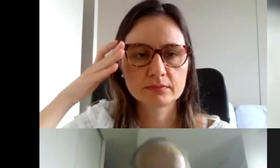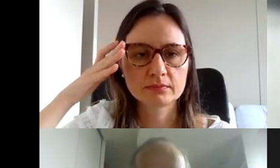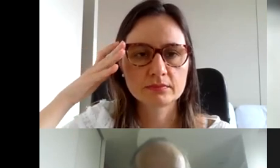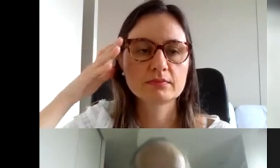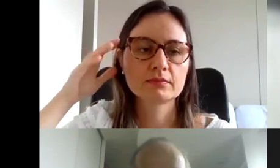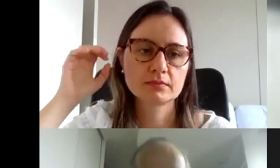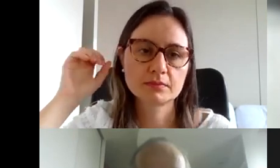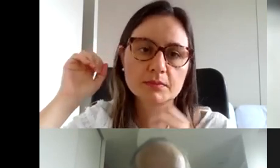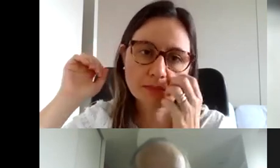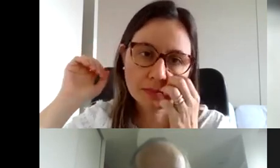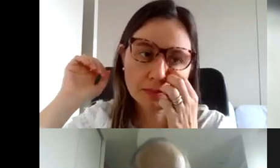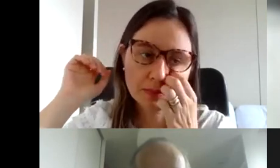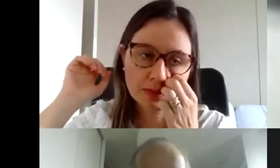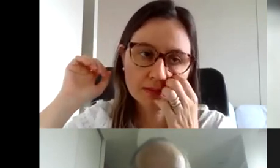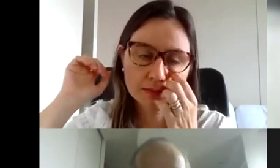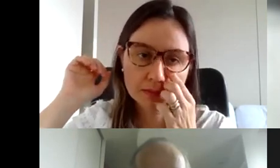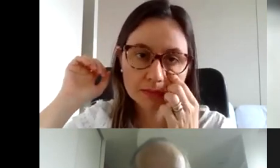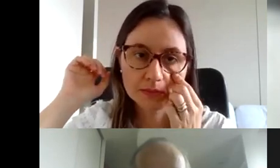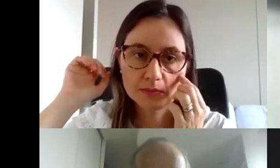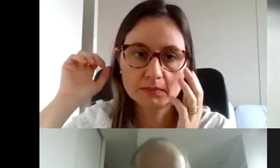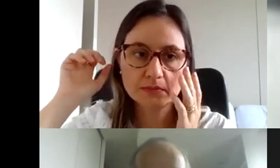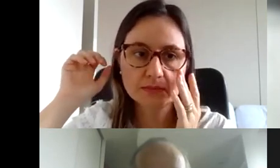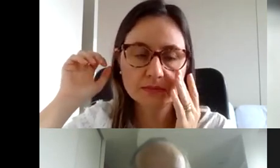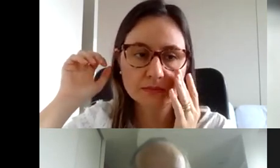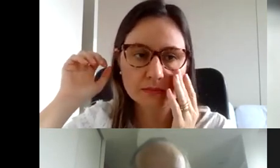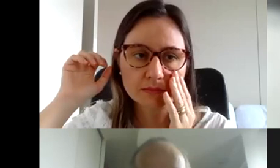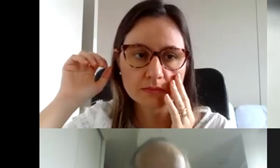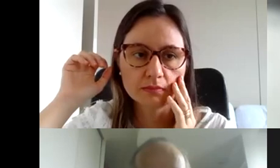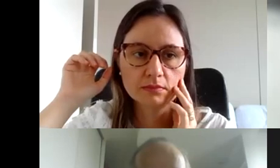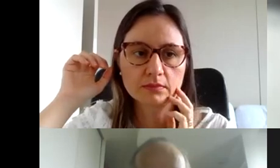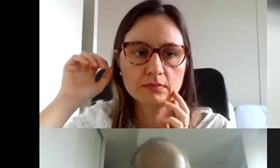testar tudo, e é aquele link mesmo que foi passado a vocês.